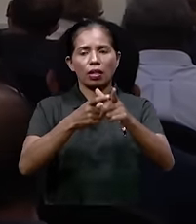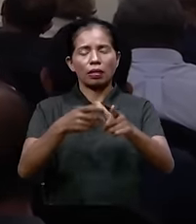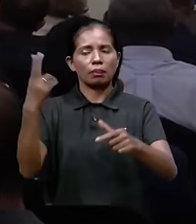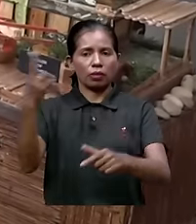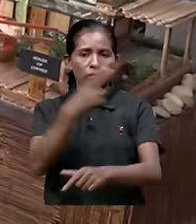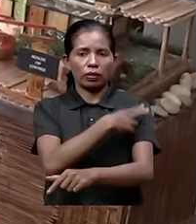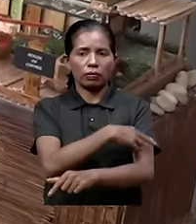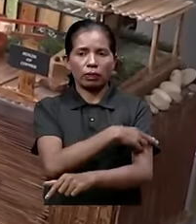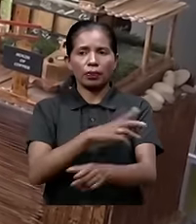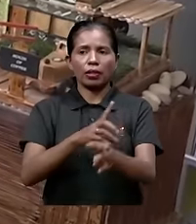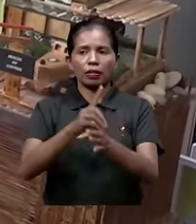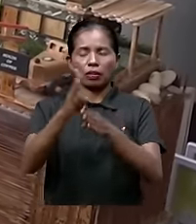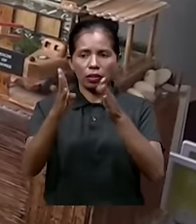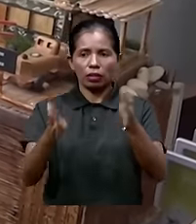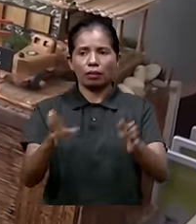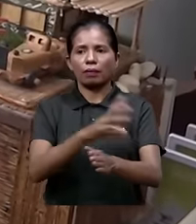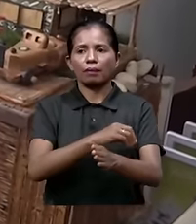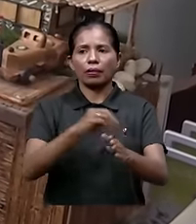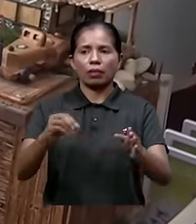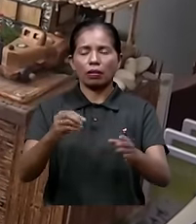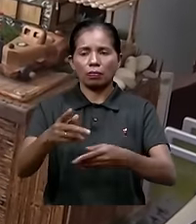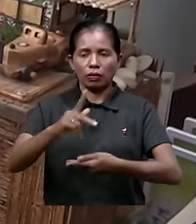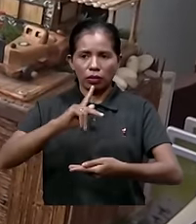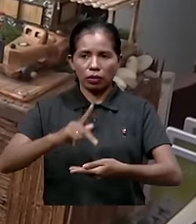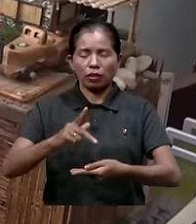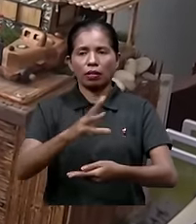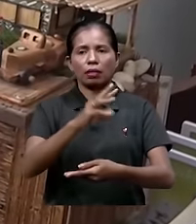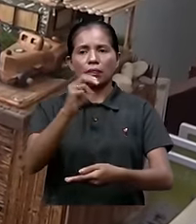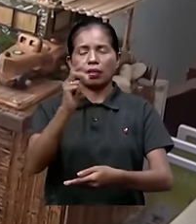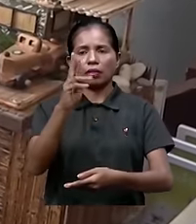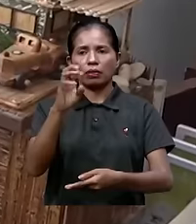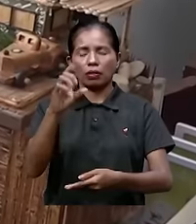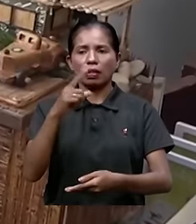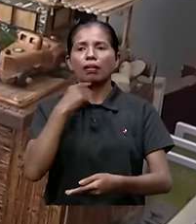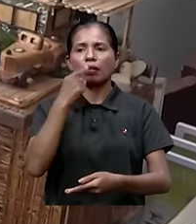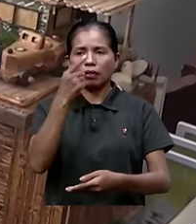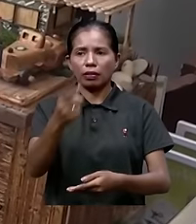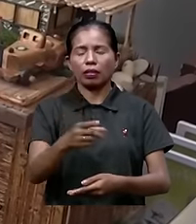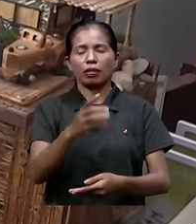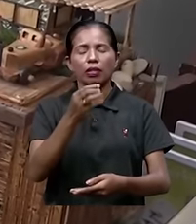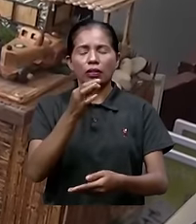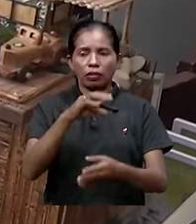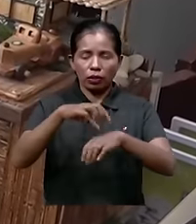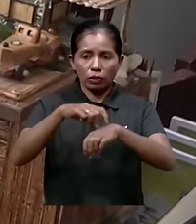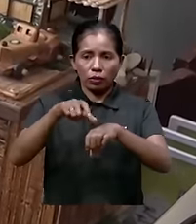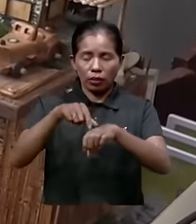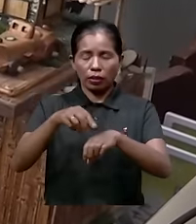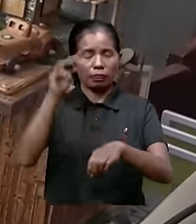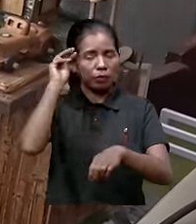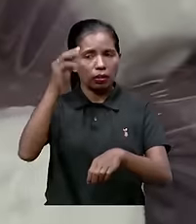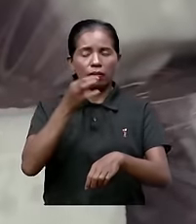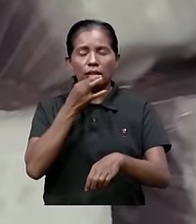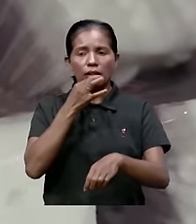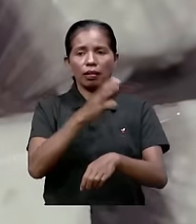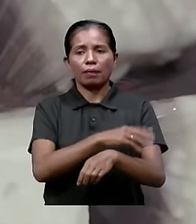hospital. Diretora Regulação Comércio no Proteção Consumidor, Manuela da Silva Tilman Hateden, doce nebe ministro consumo contaminado ho